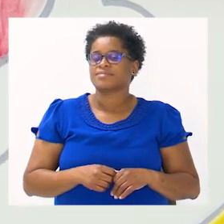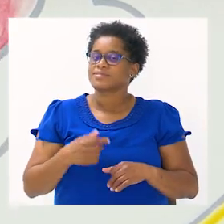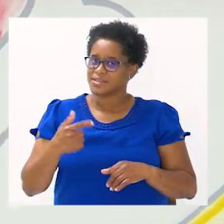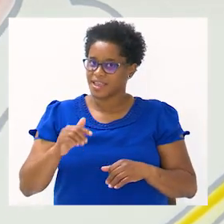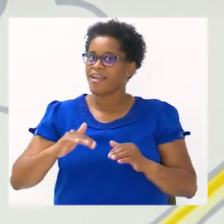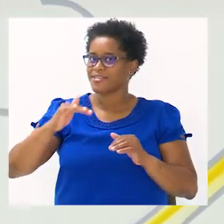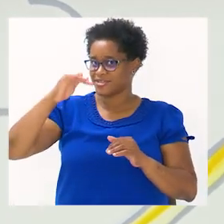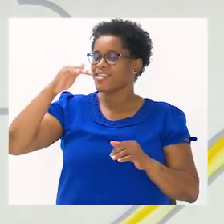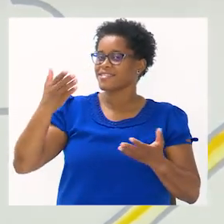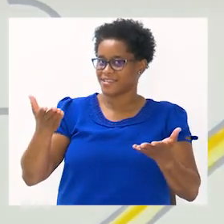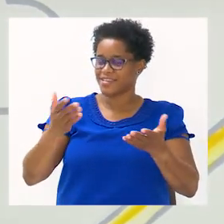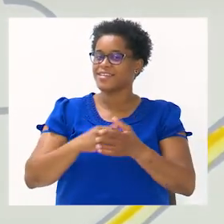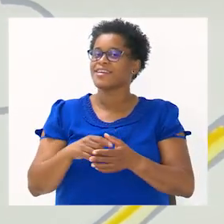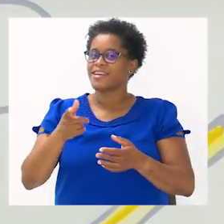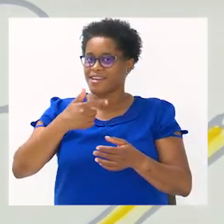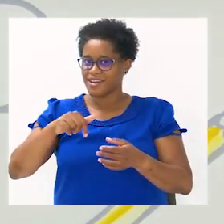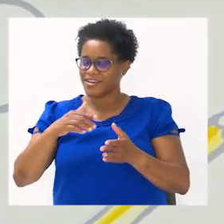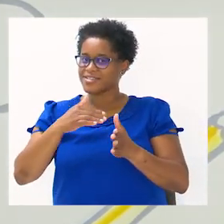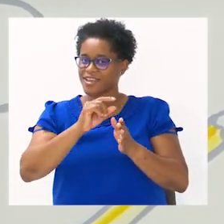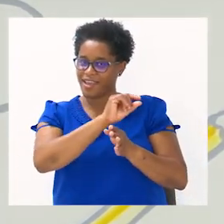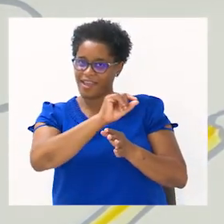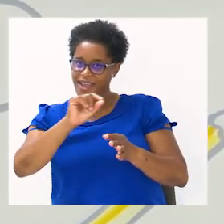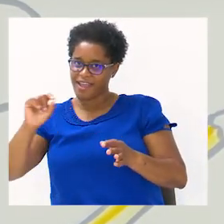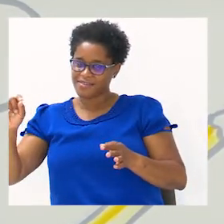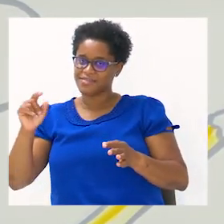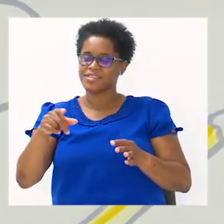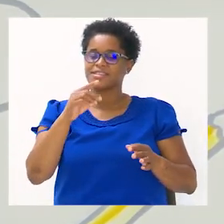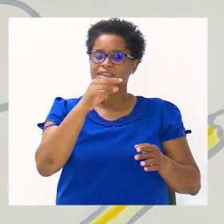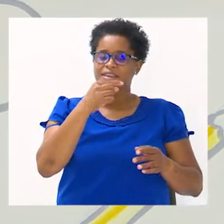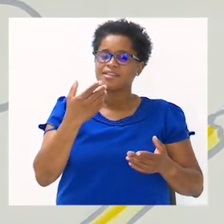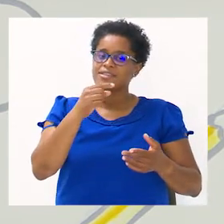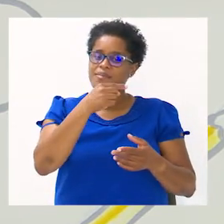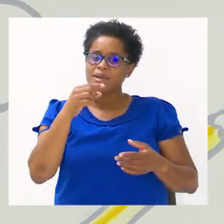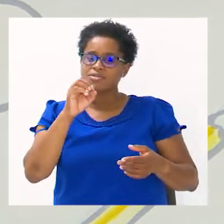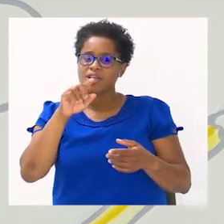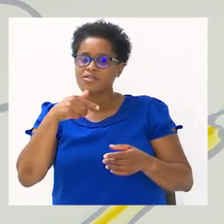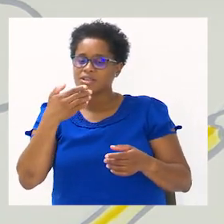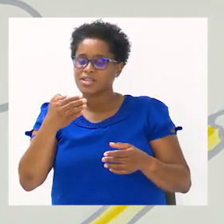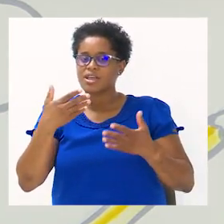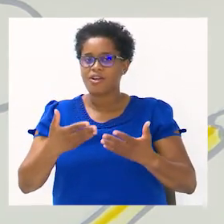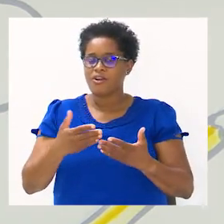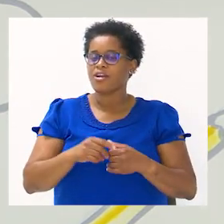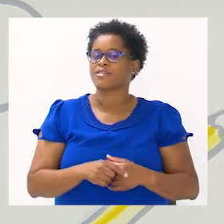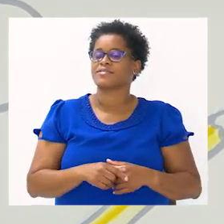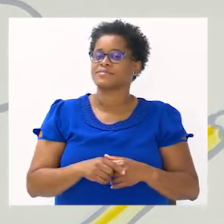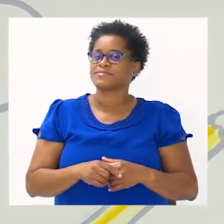Estamos a crescer, não é? Na nossa reta. De menos 0,7, agora vamos